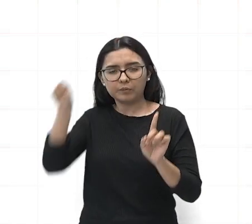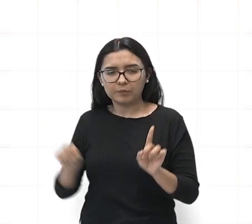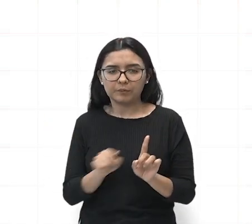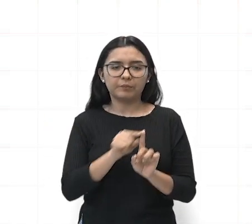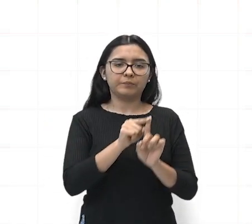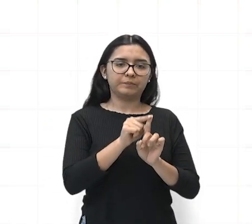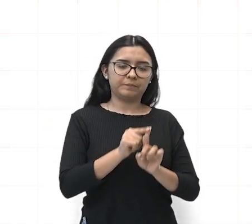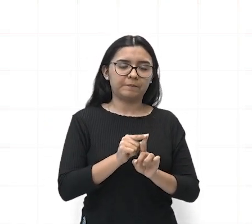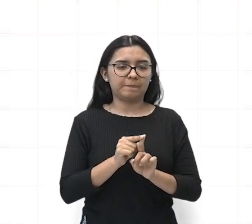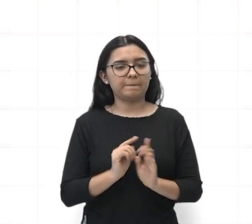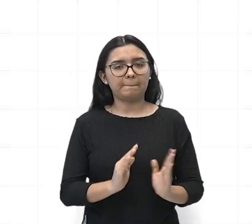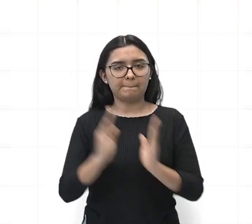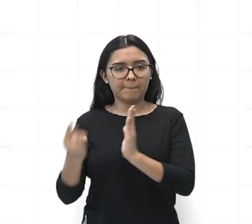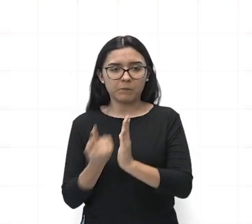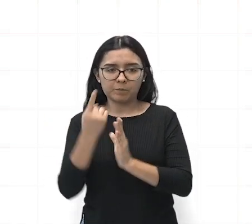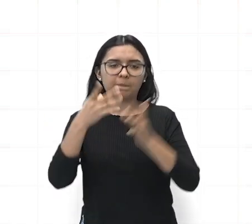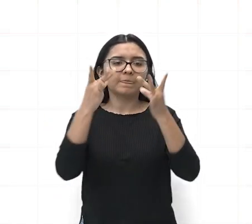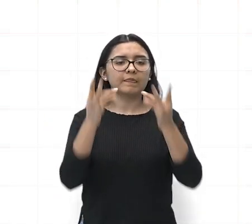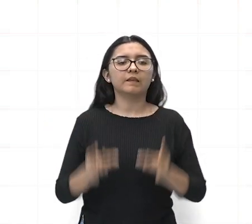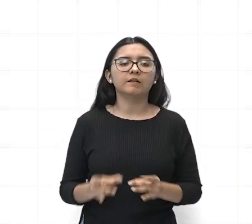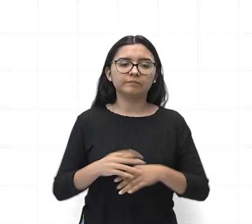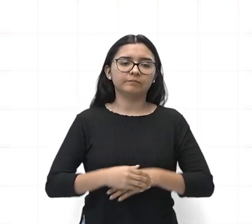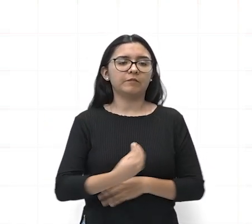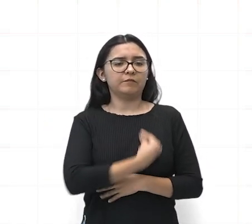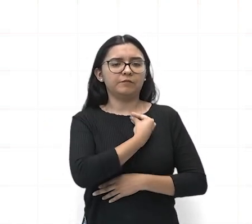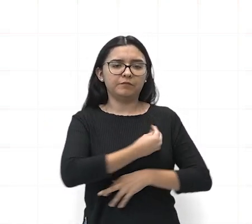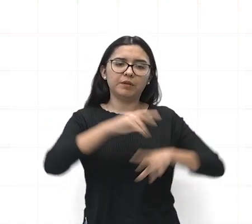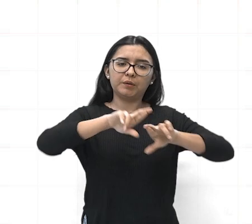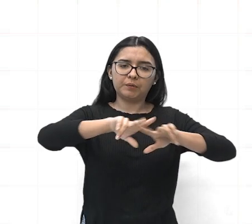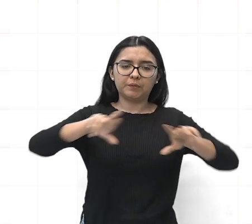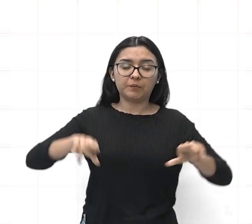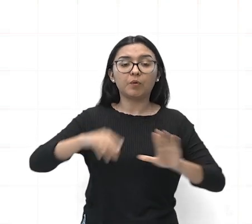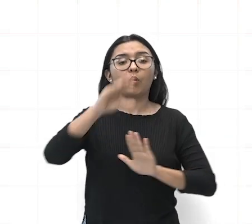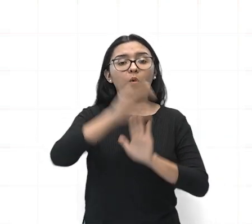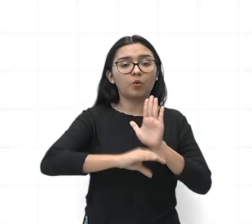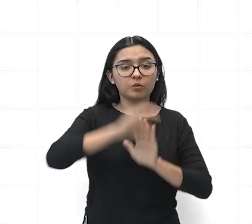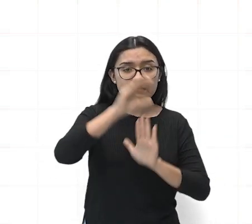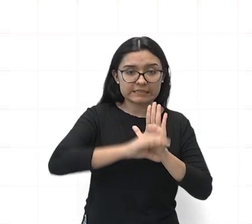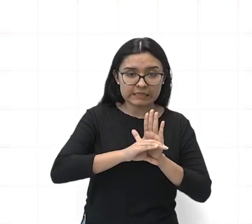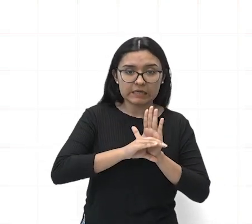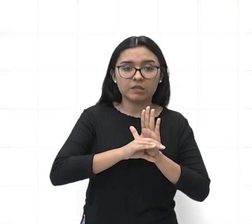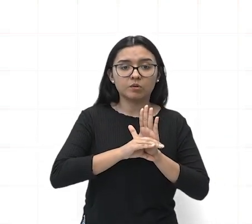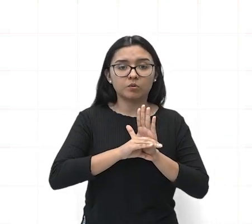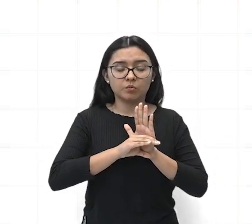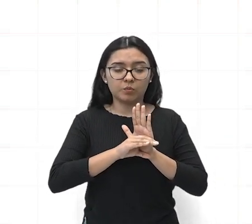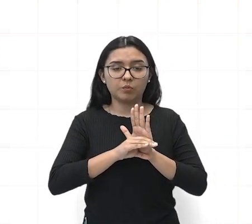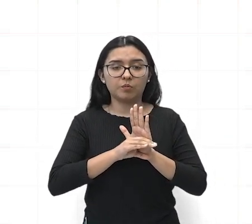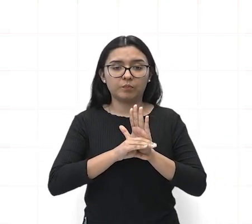Hidrológico, parte 1, com detalhamento biodiversidade,